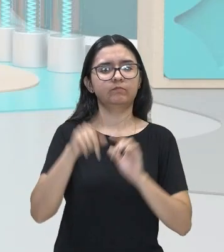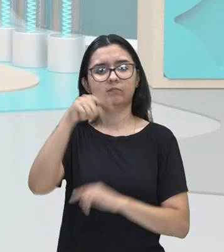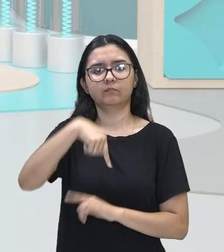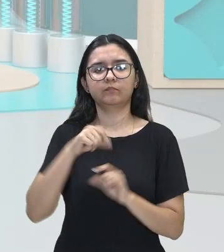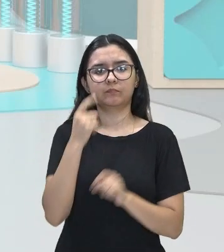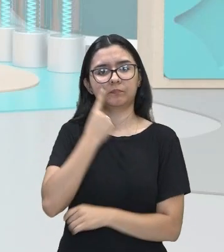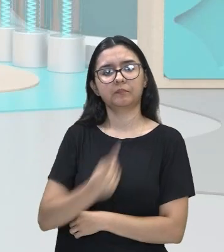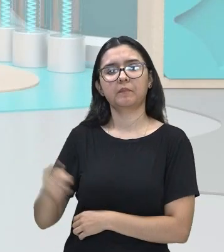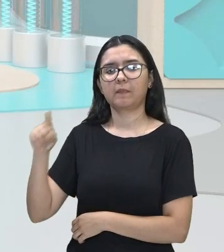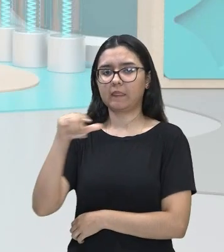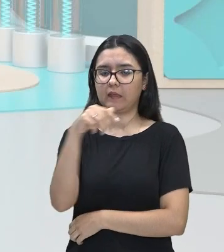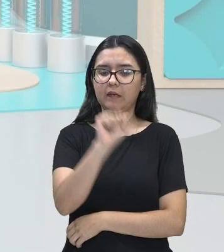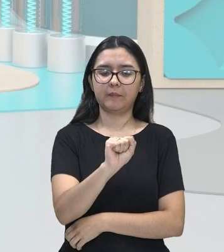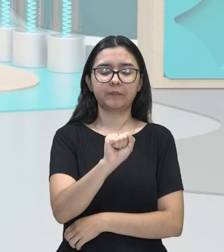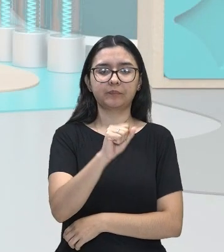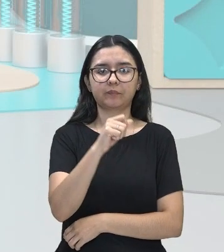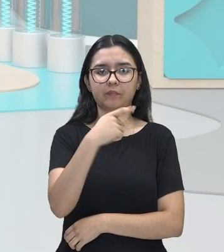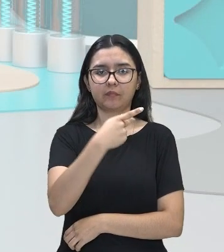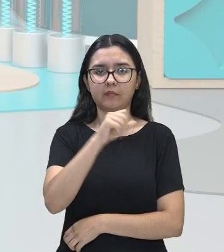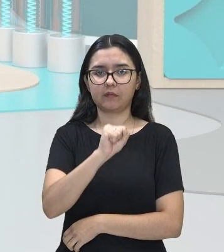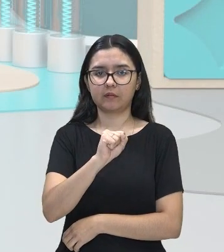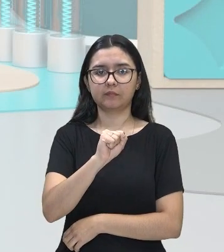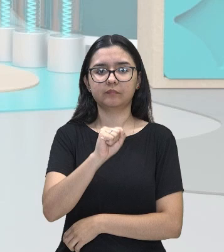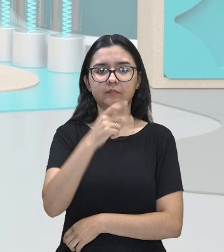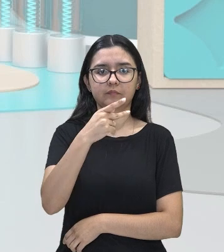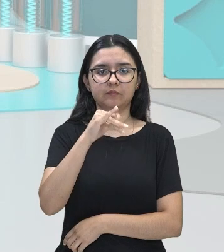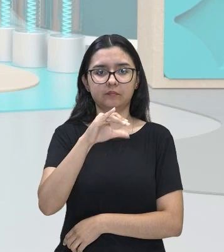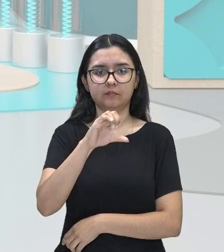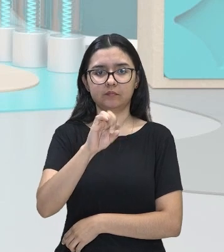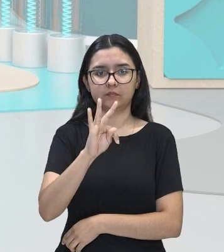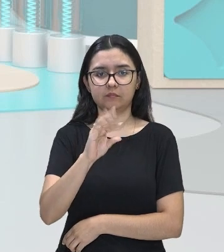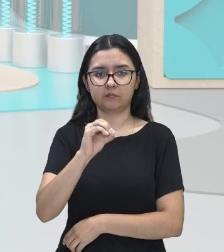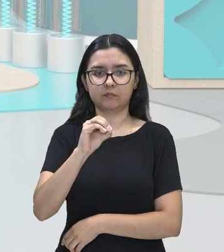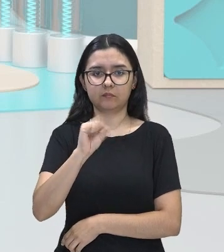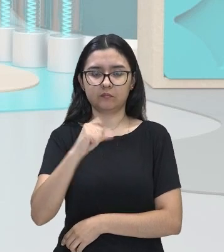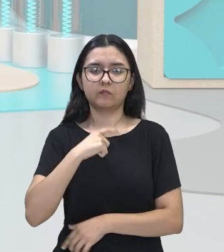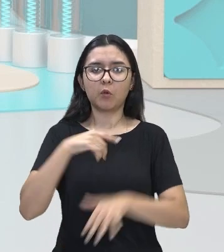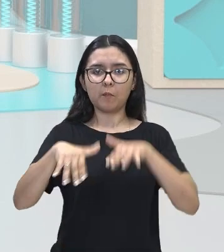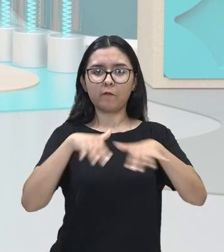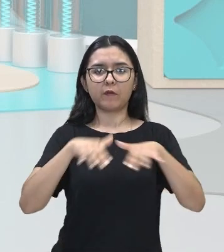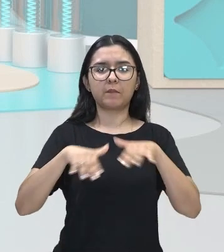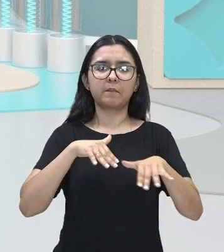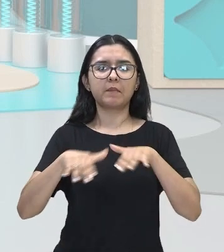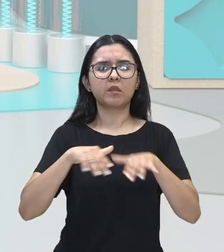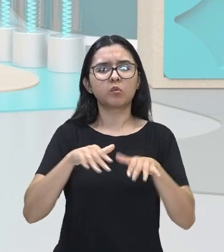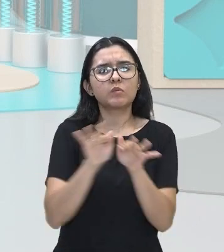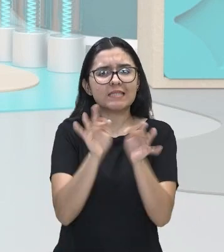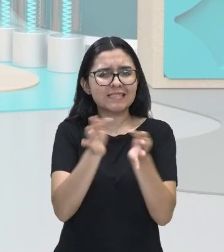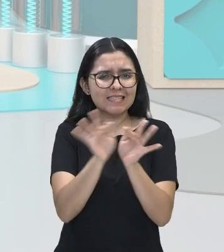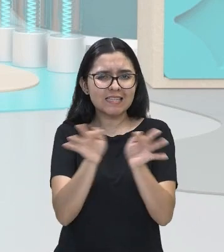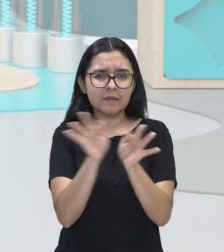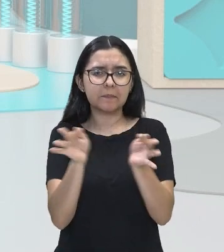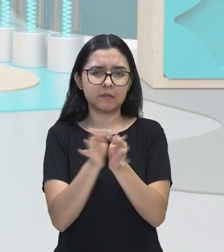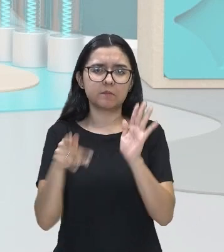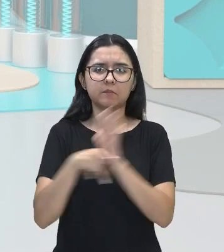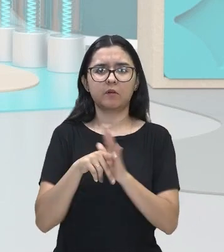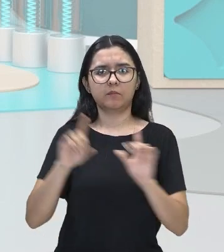vamos ter os passitos, né? São os passos menores, são os pequenos passos que os dançarinos